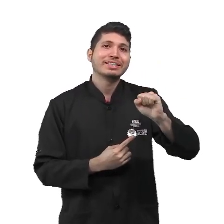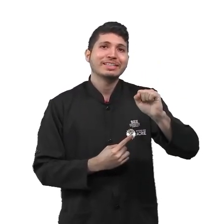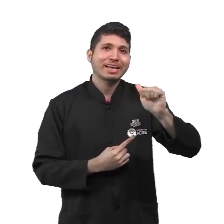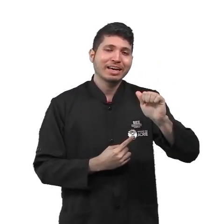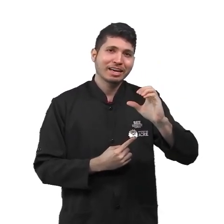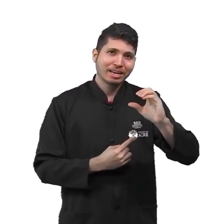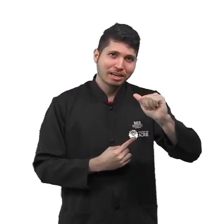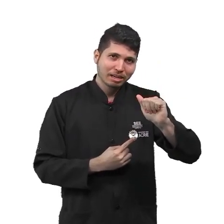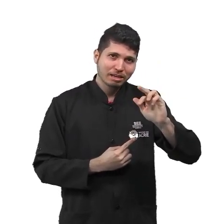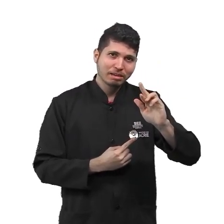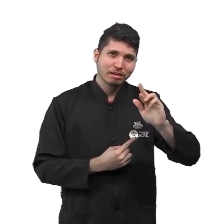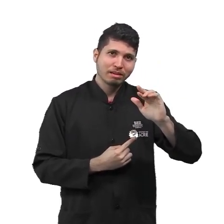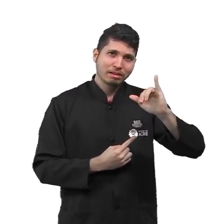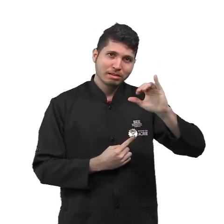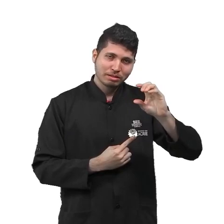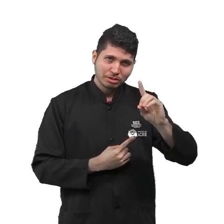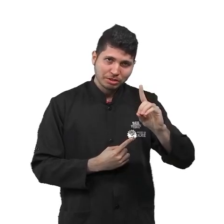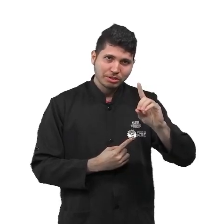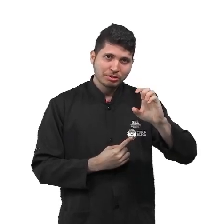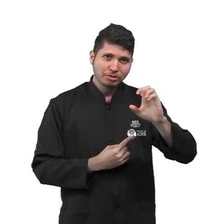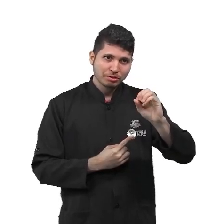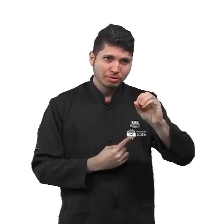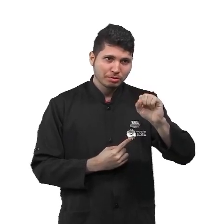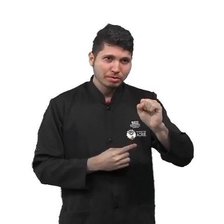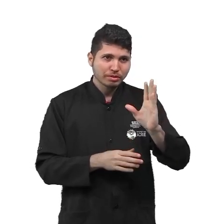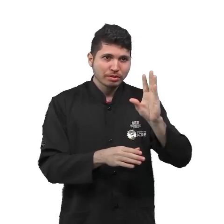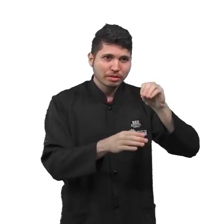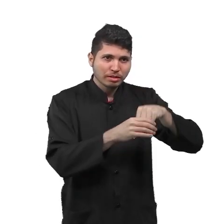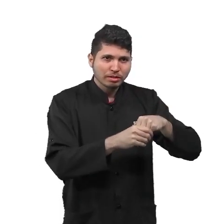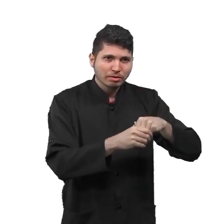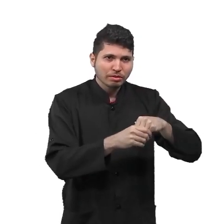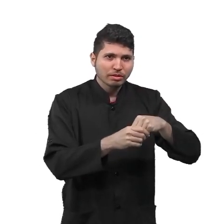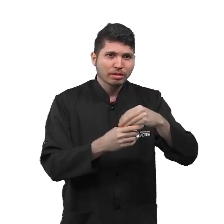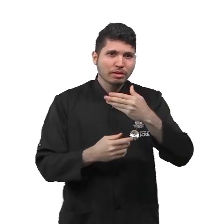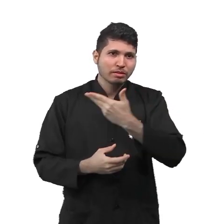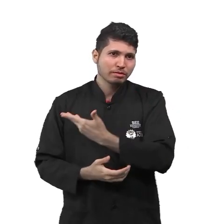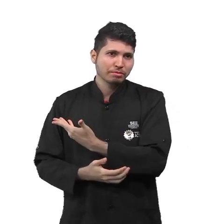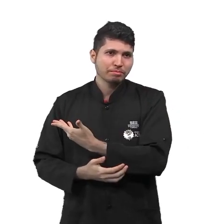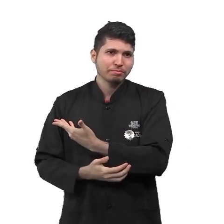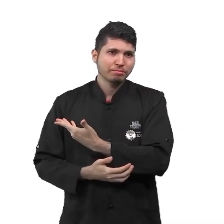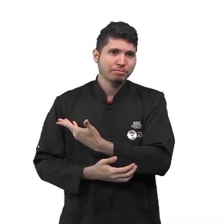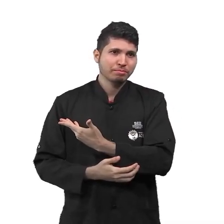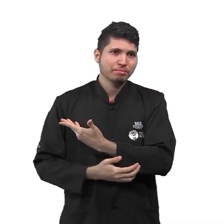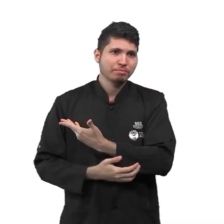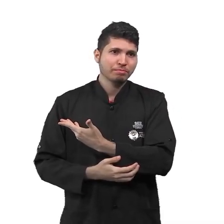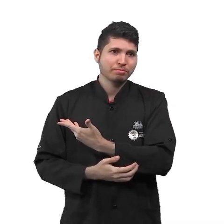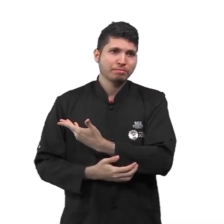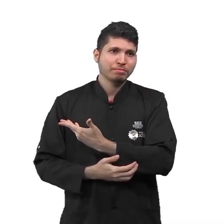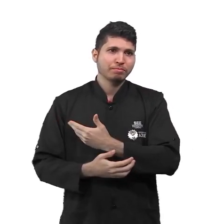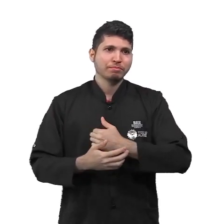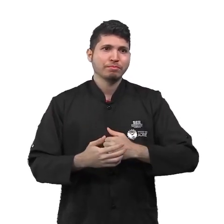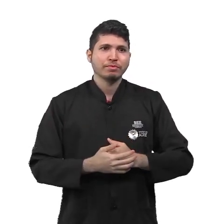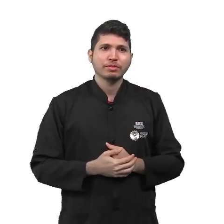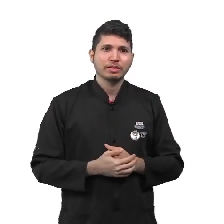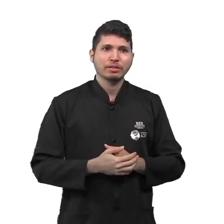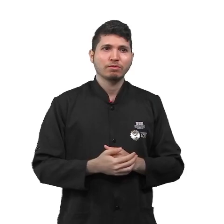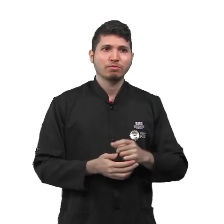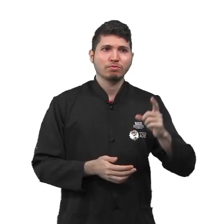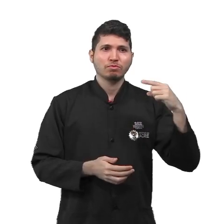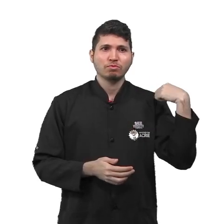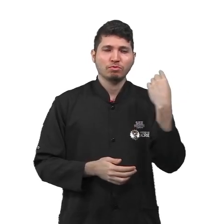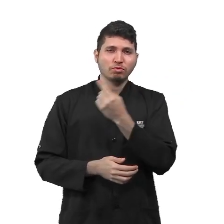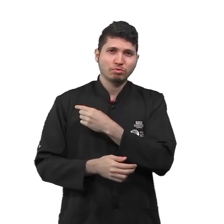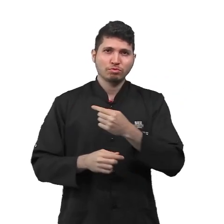os monossacarídeos, a gente tem as pentoses, que elas fazem parte do quê, gente? Do nosso RNA e do